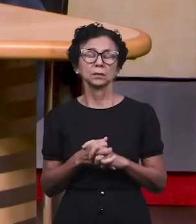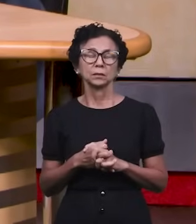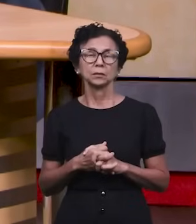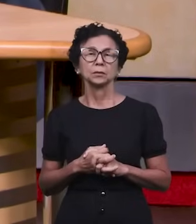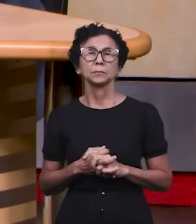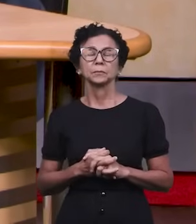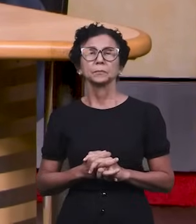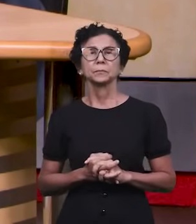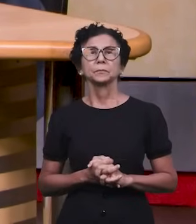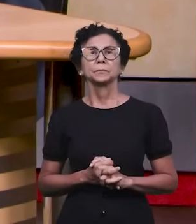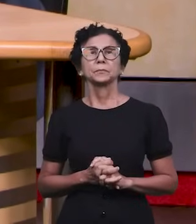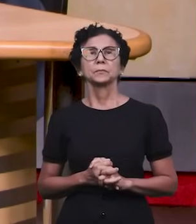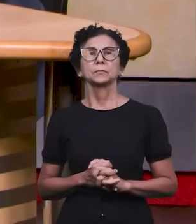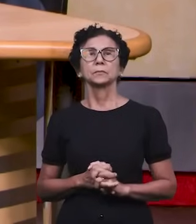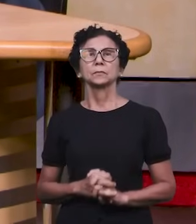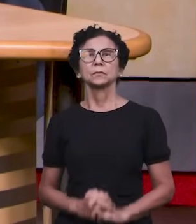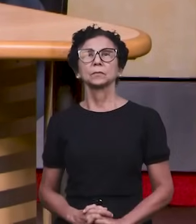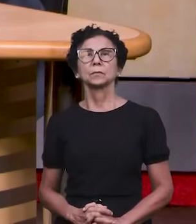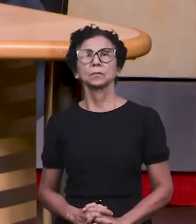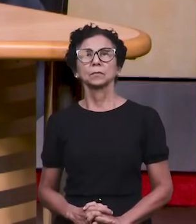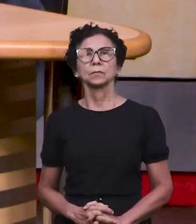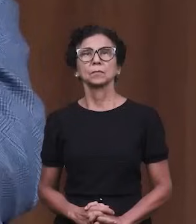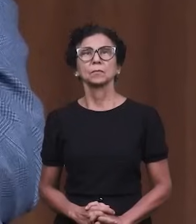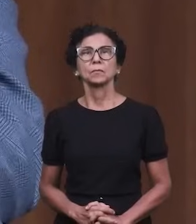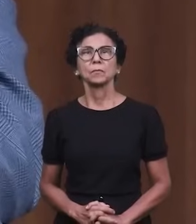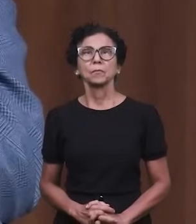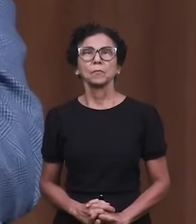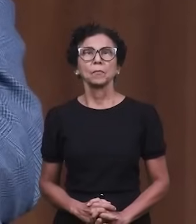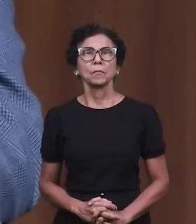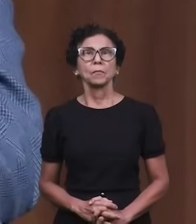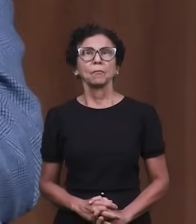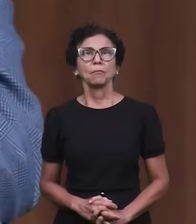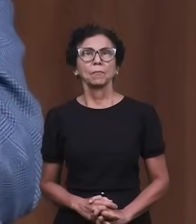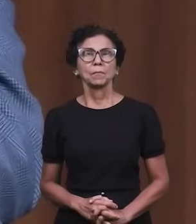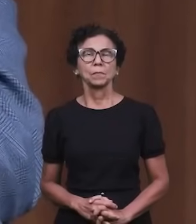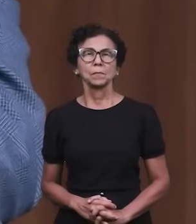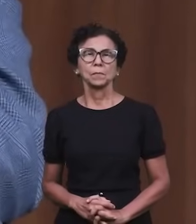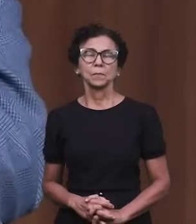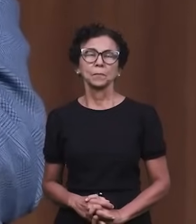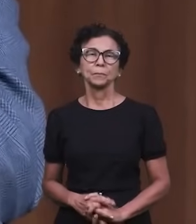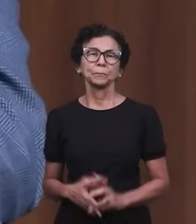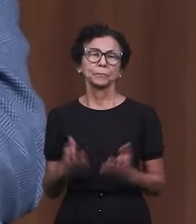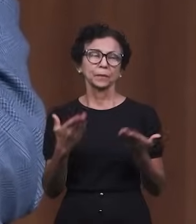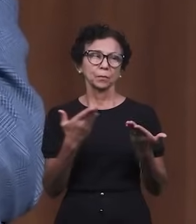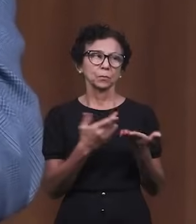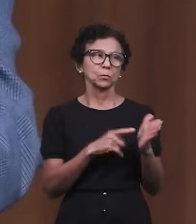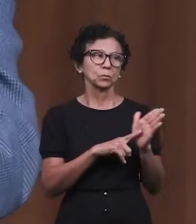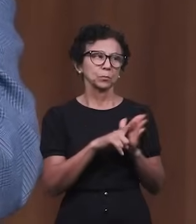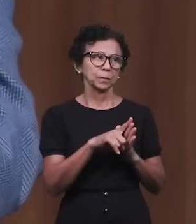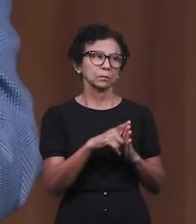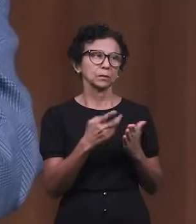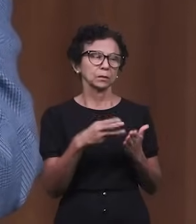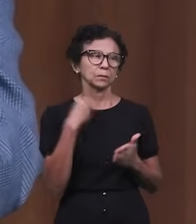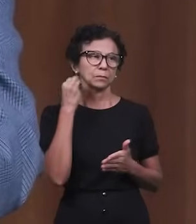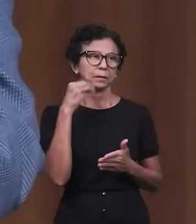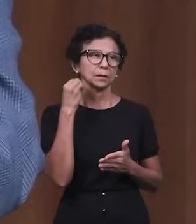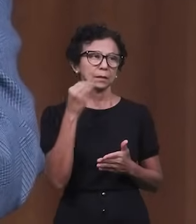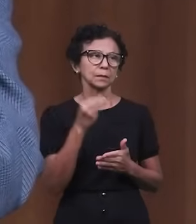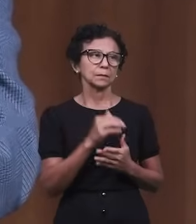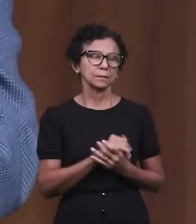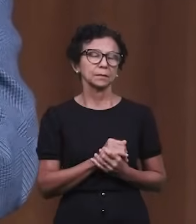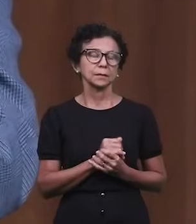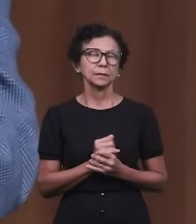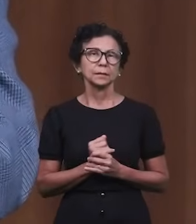usadíssima e tal, mas o que eu senti, e por isso que eu quero a sua experiência, você é um pastor de muito tempo, tem muita experiência com